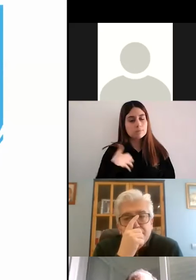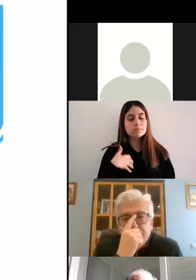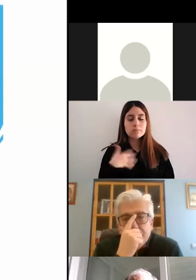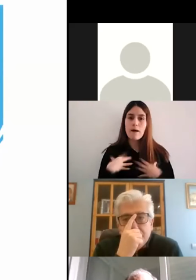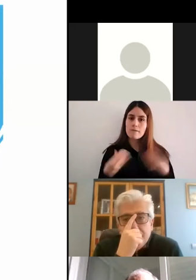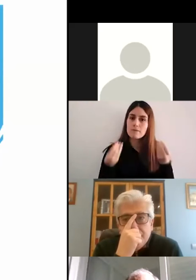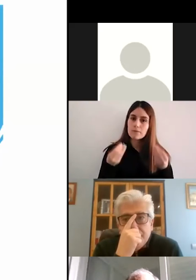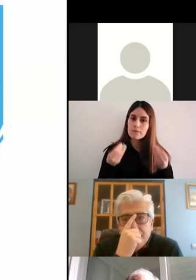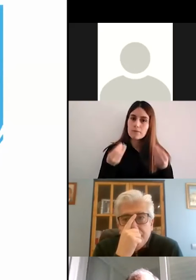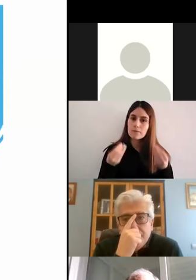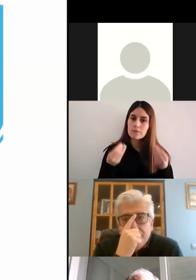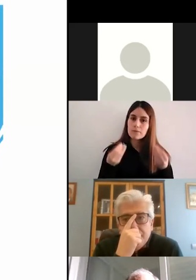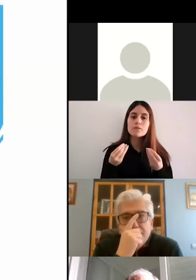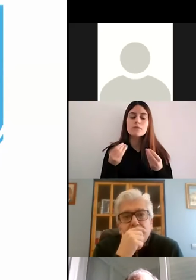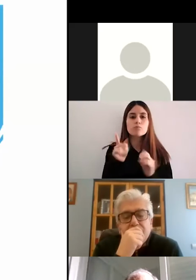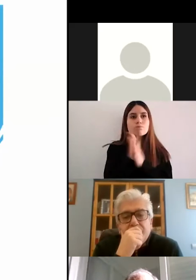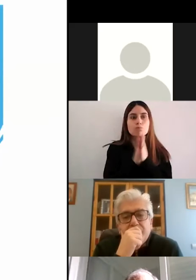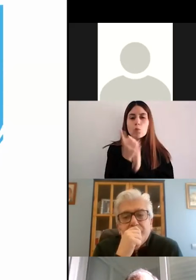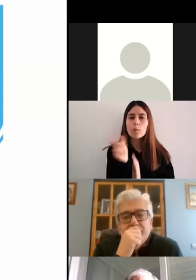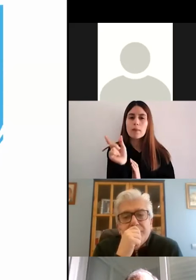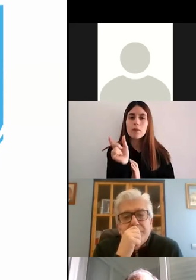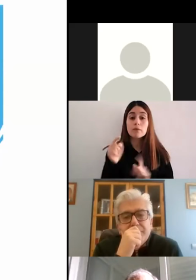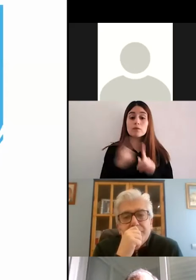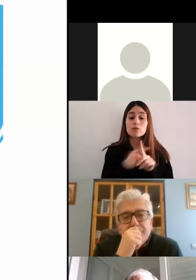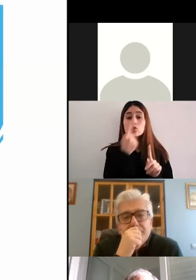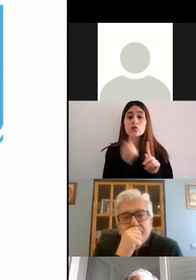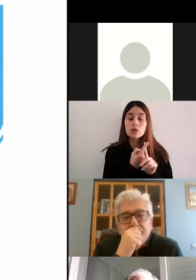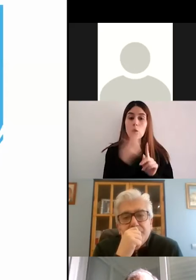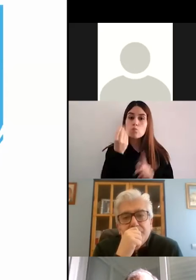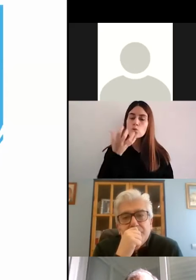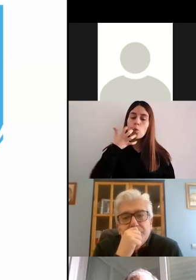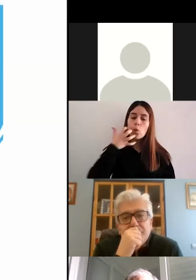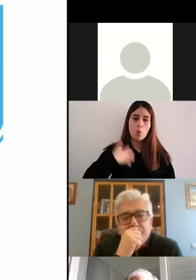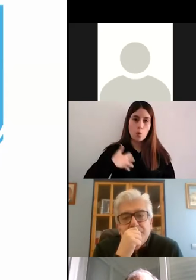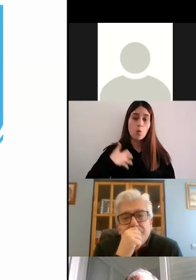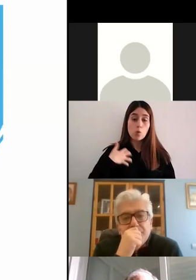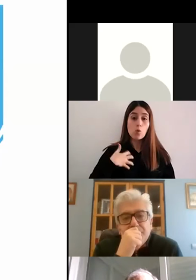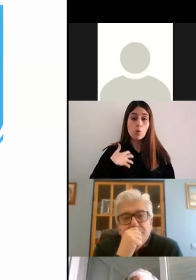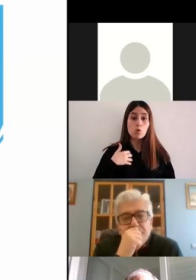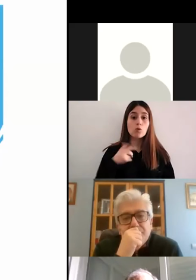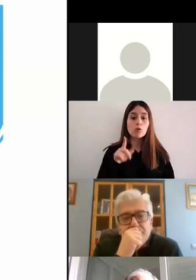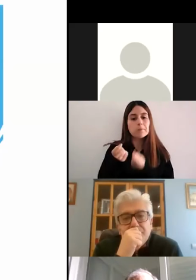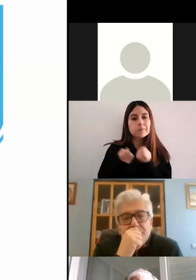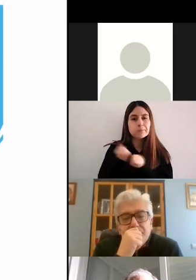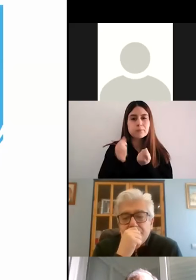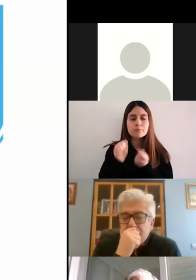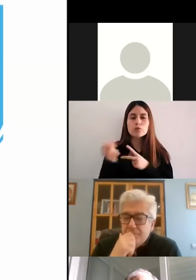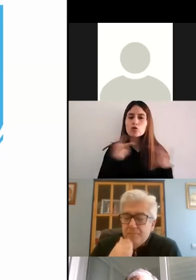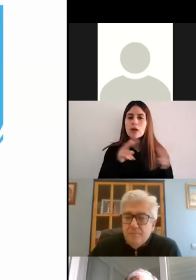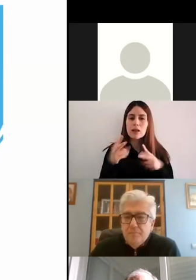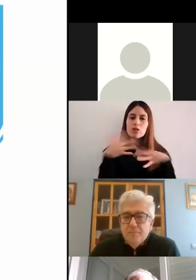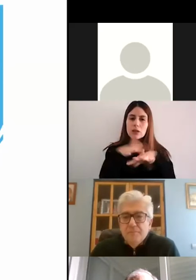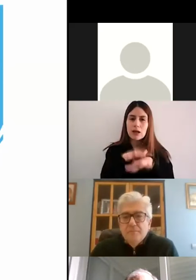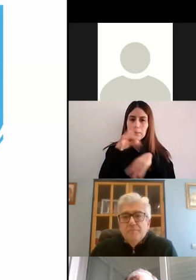e para utilizar uma das palavras deste ano, é com muito orgulho que, enquanto coordenadora da Estratégia Integrada para as